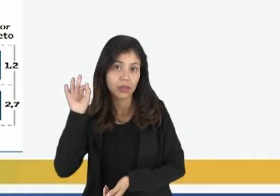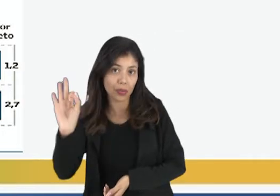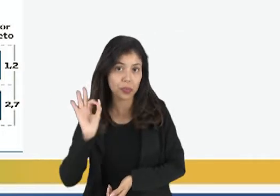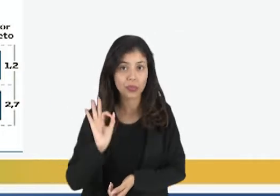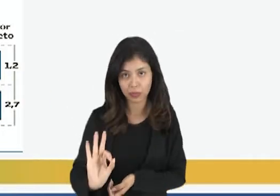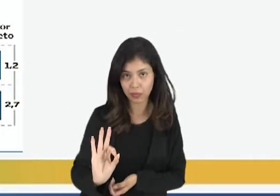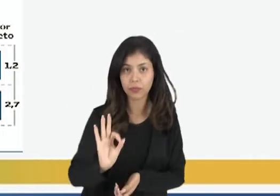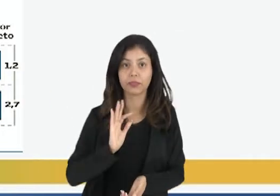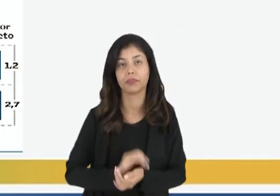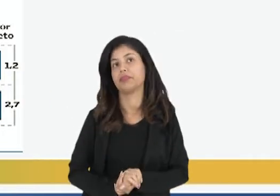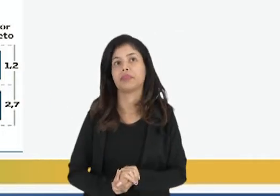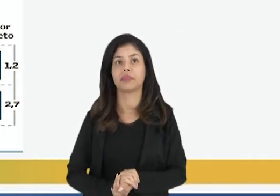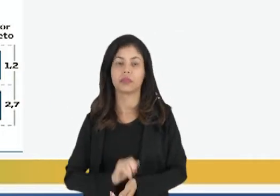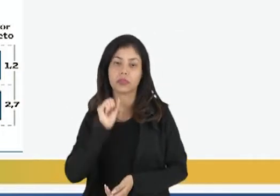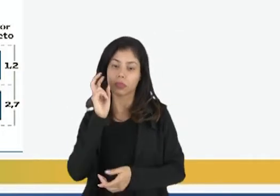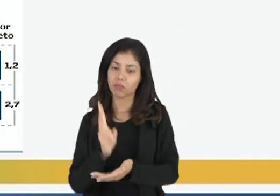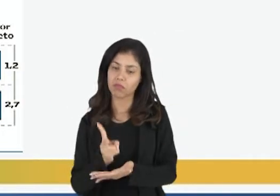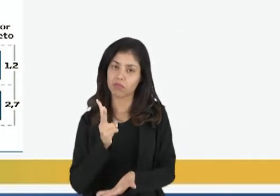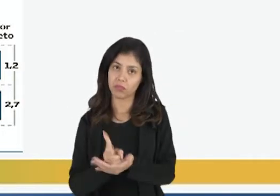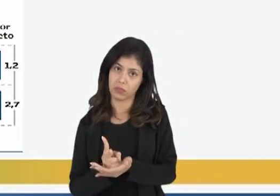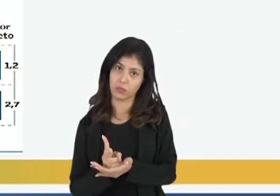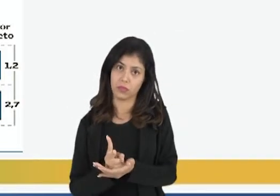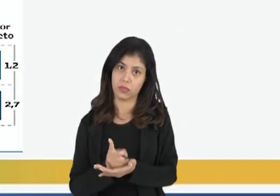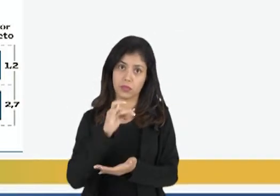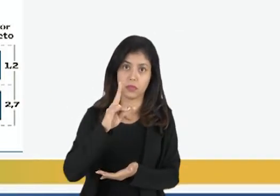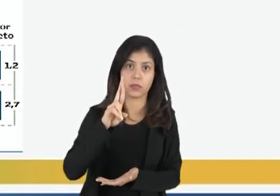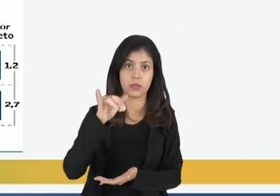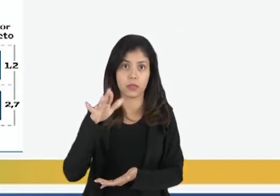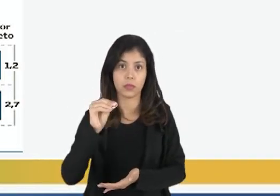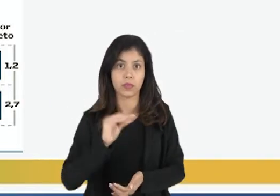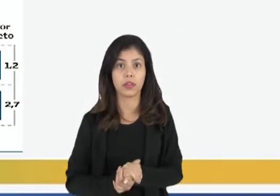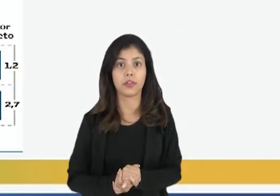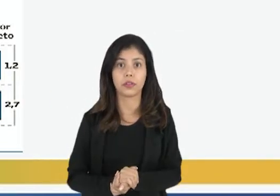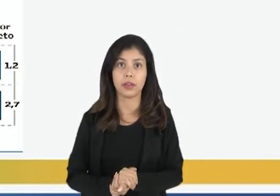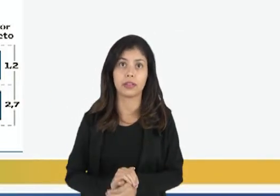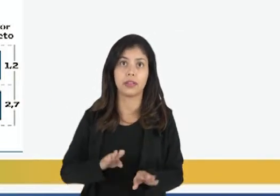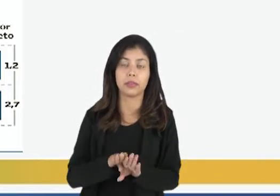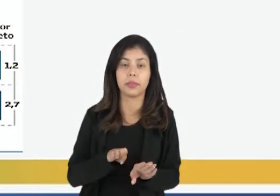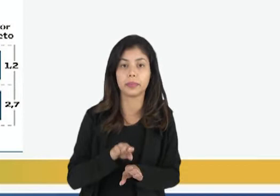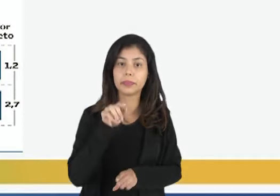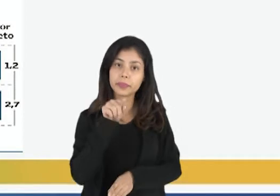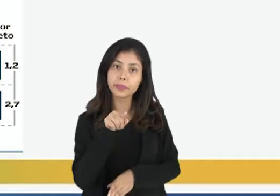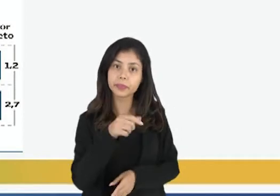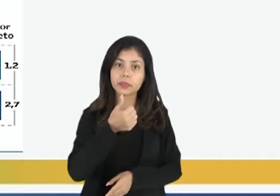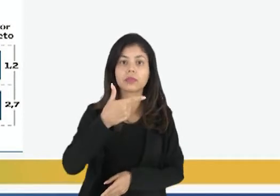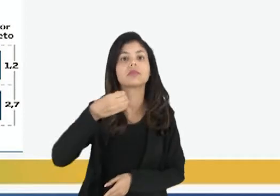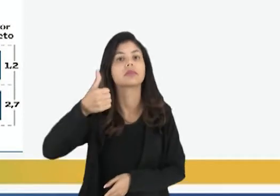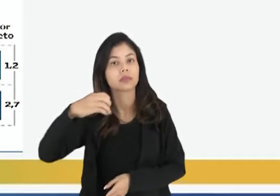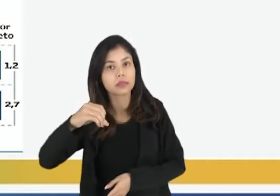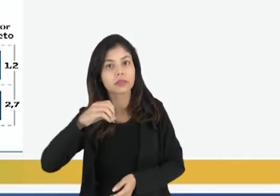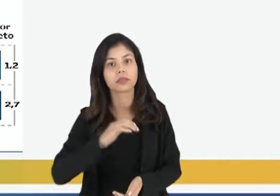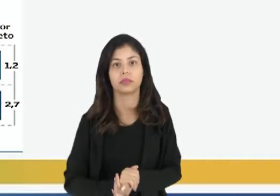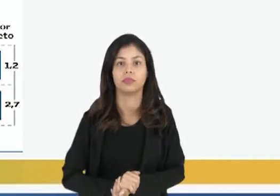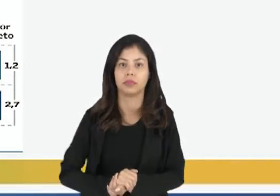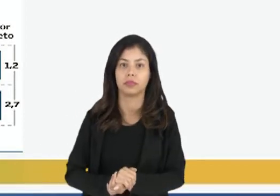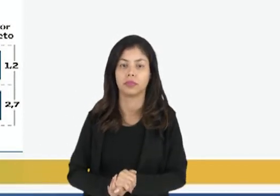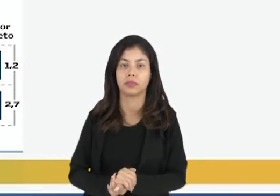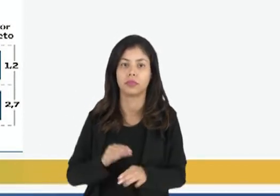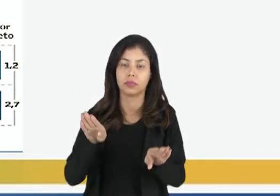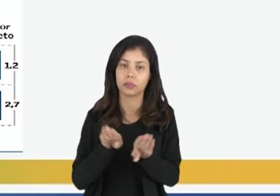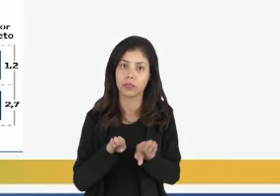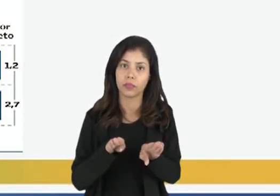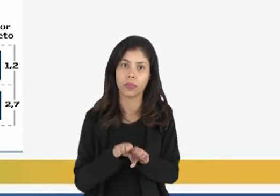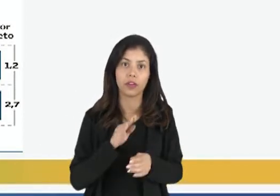84,7%. Essa mesma categoria, sem instrução e fundamental, no terceiro trimestre de 2019, já tinha reduzido